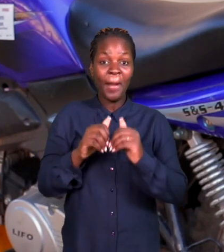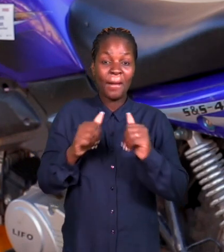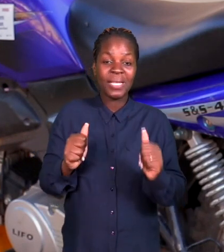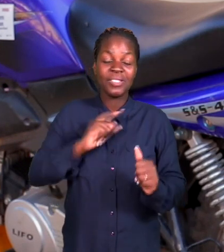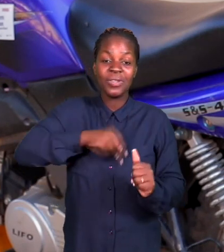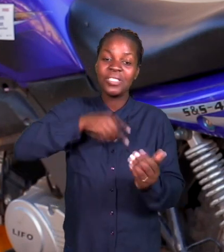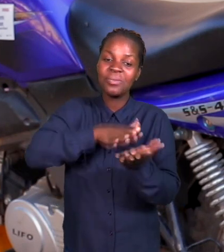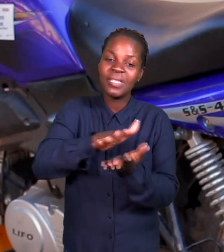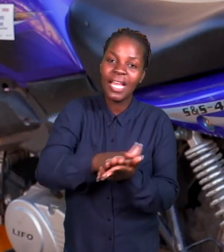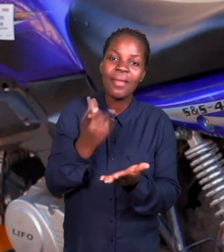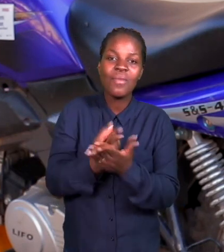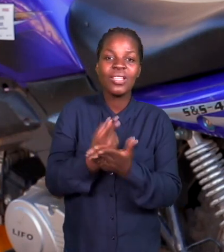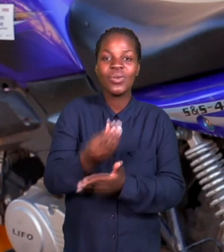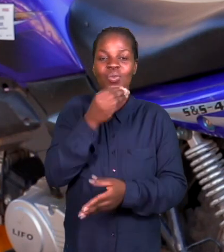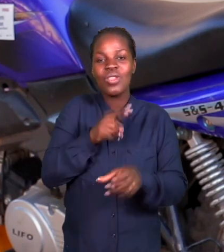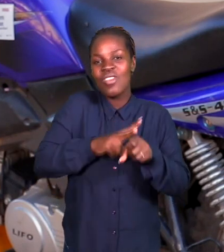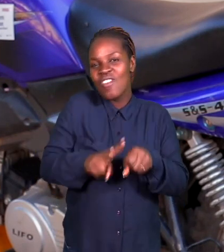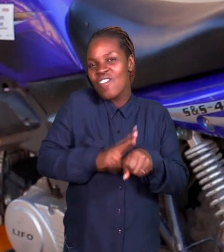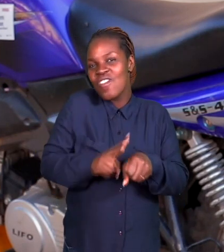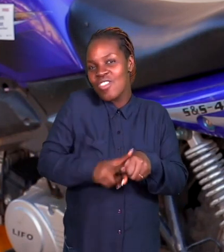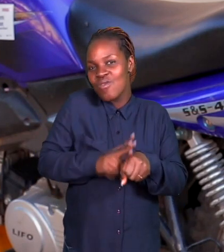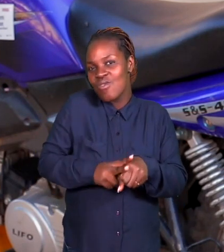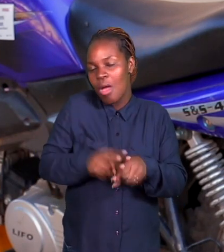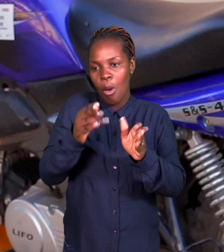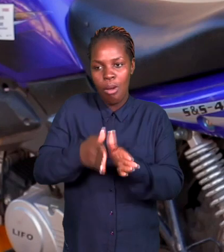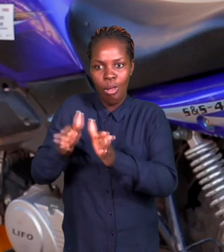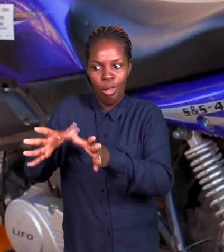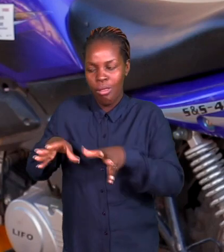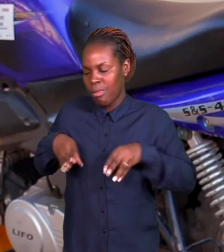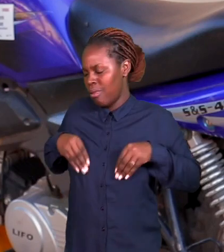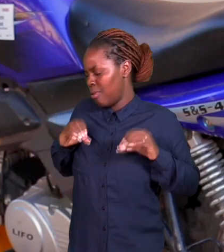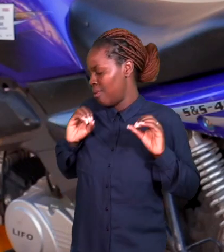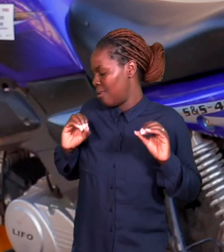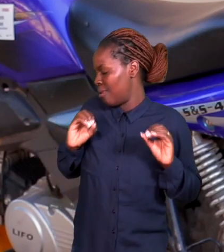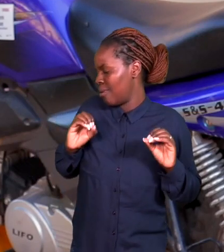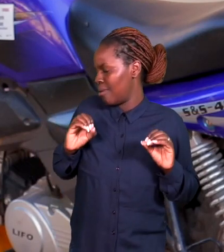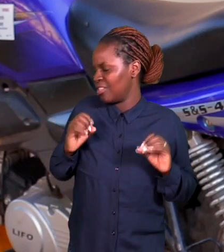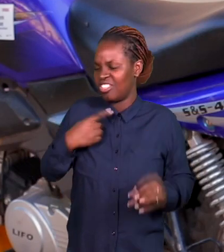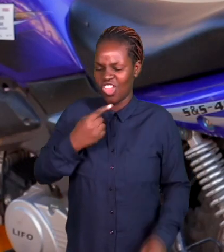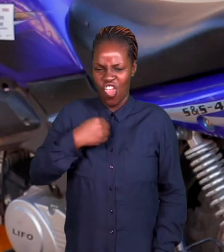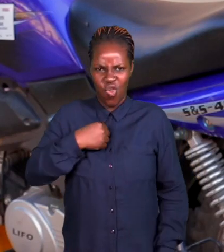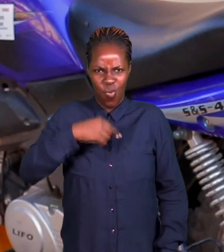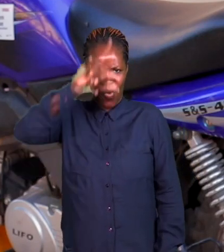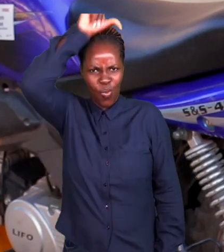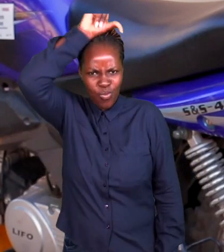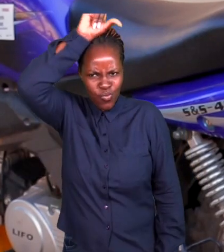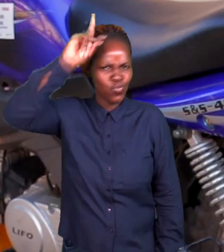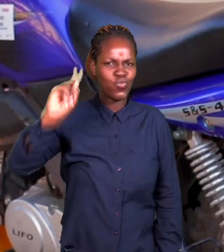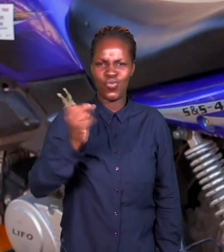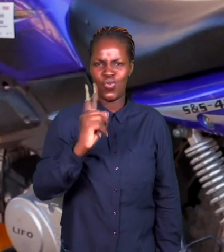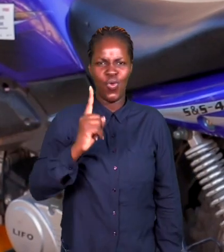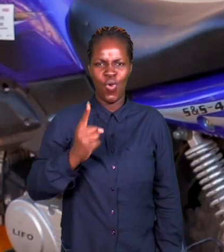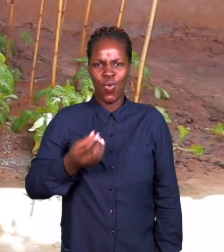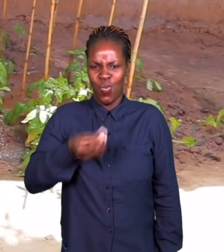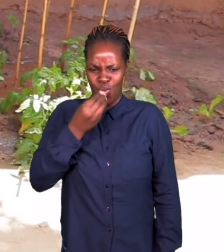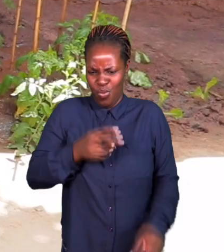de folhas verdes, não sei o quê. Então as pessoas nunca tinham aquela perspectiva de conseguirem comer uma matapa,